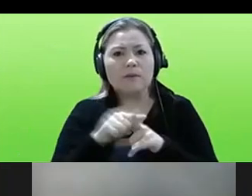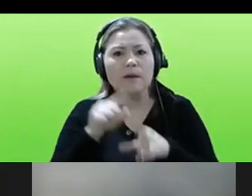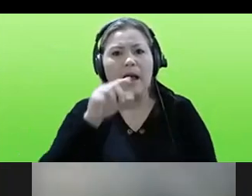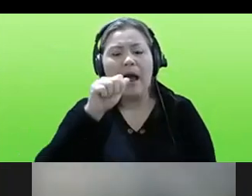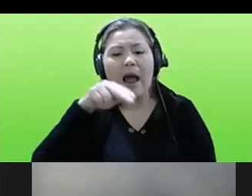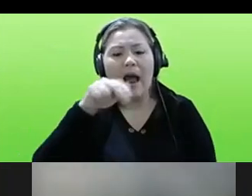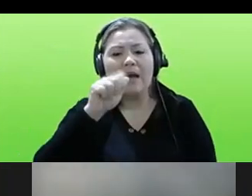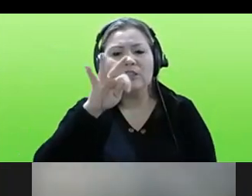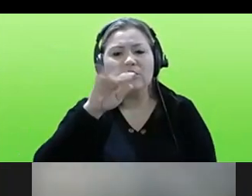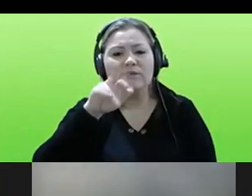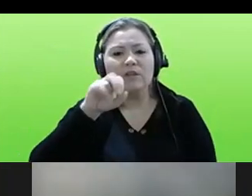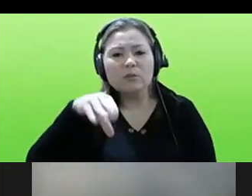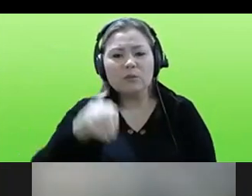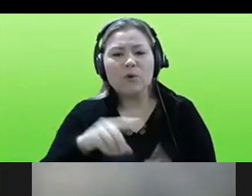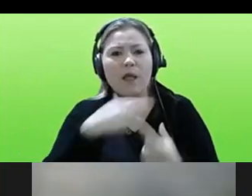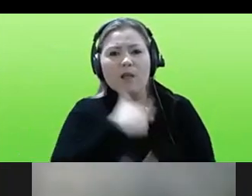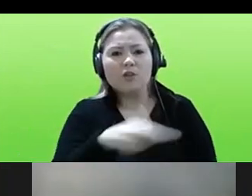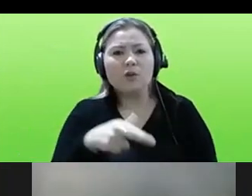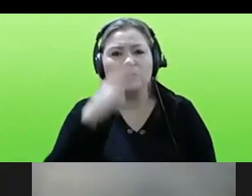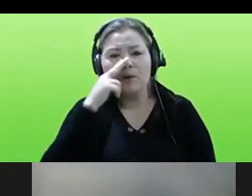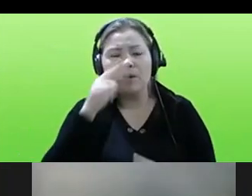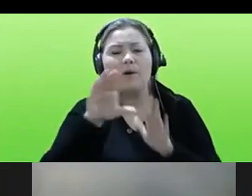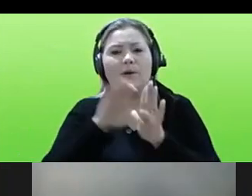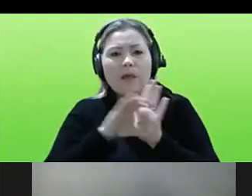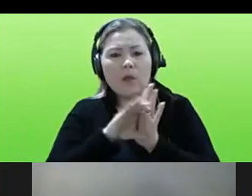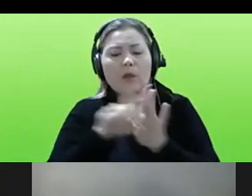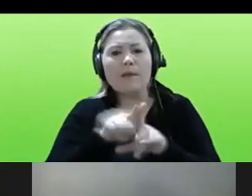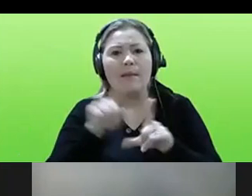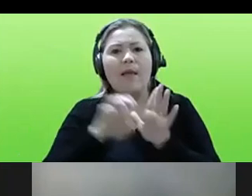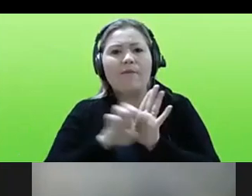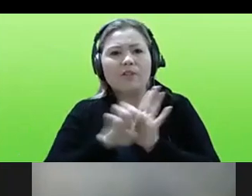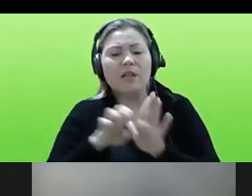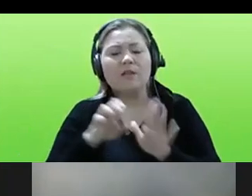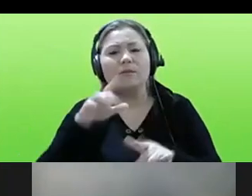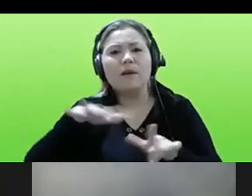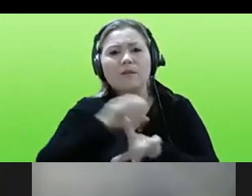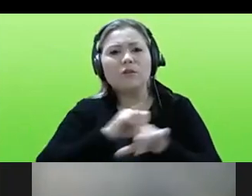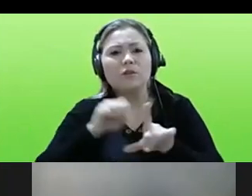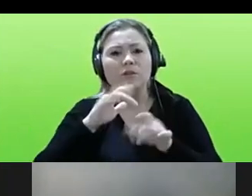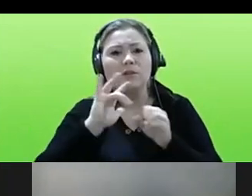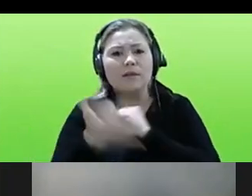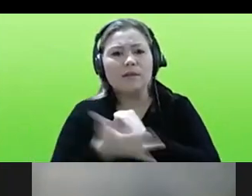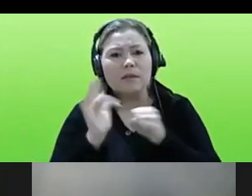religioso dos jovens brasileiros, católicos e evangélicos, nas redes sociais.